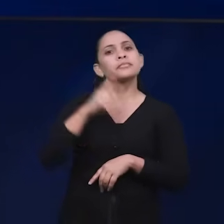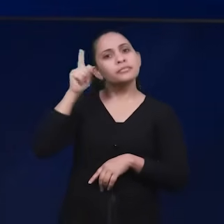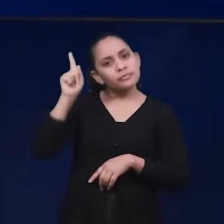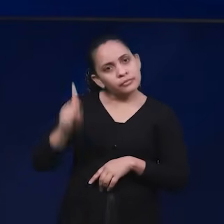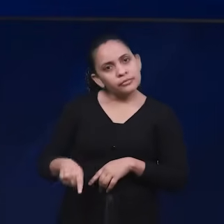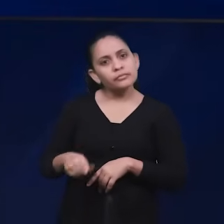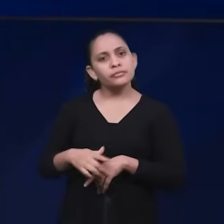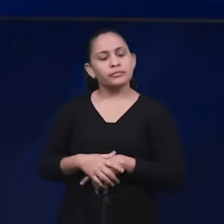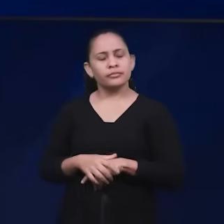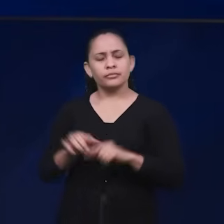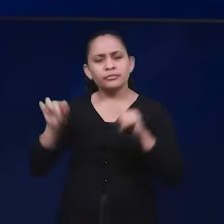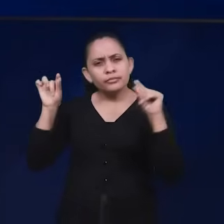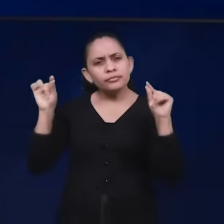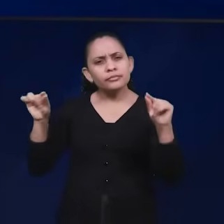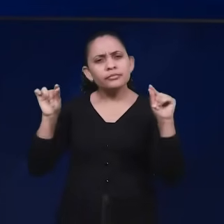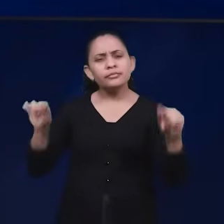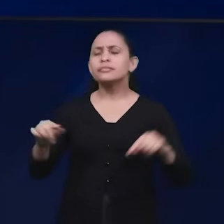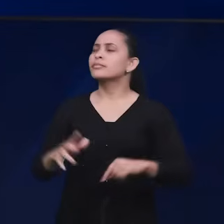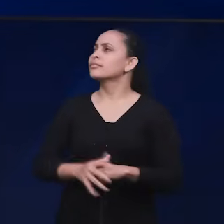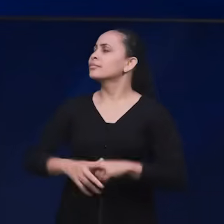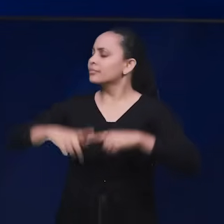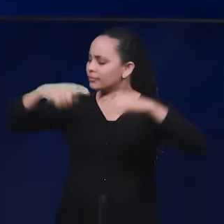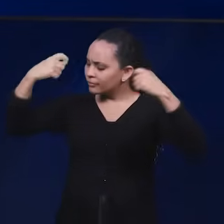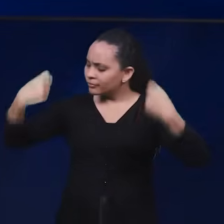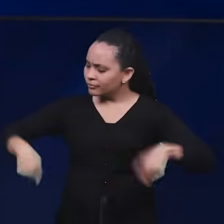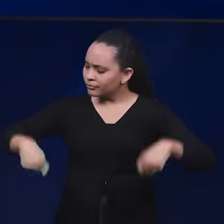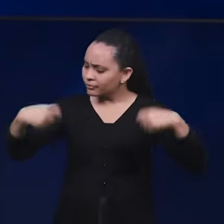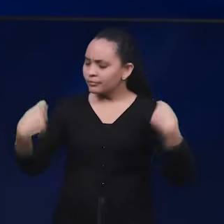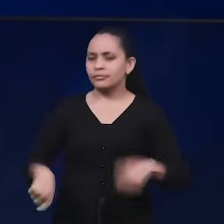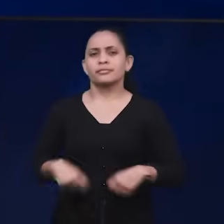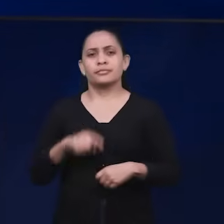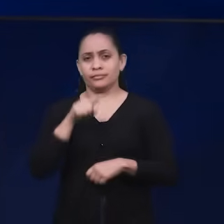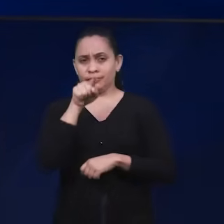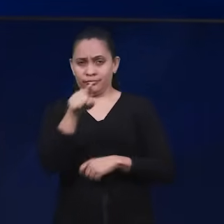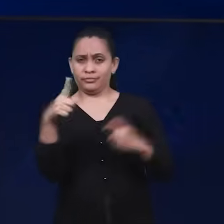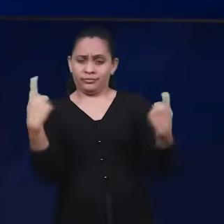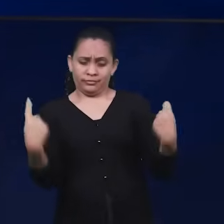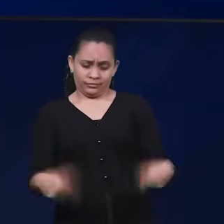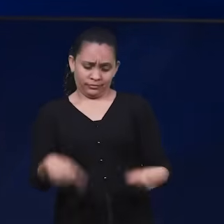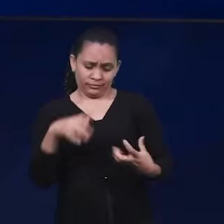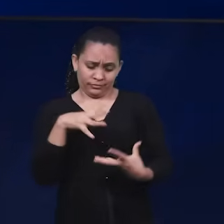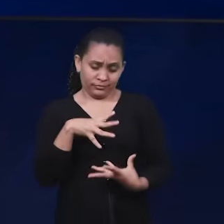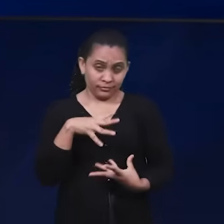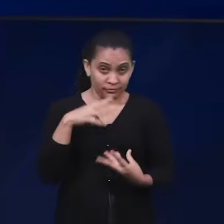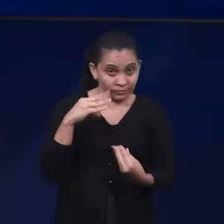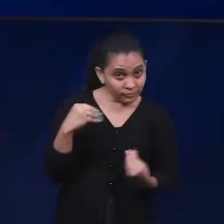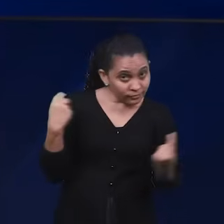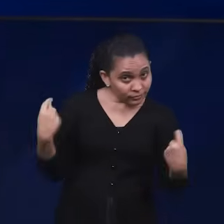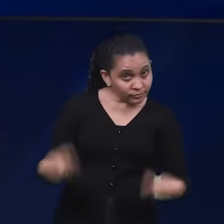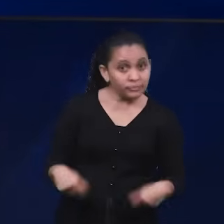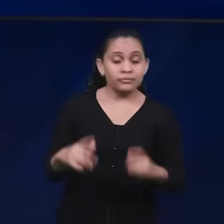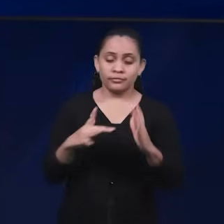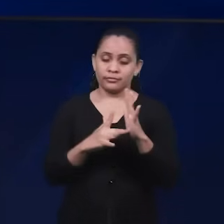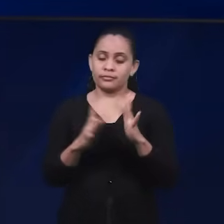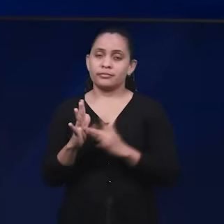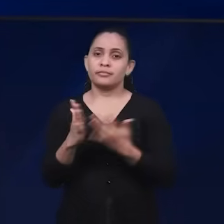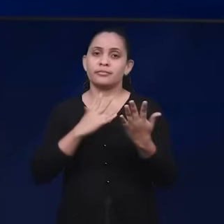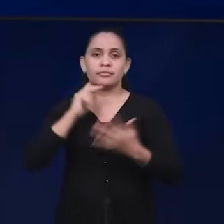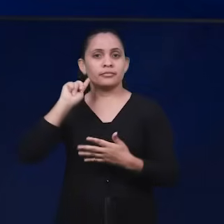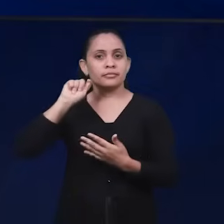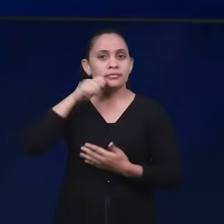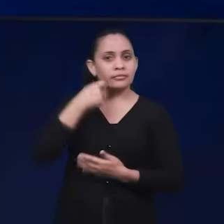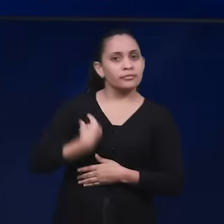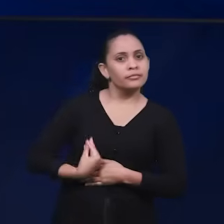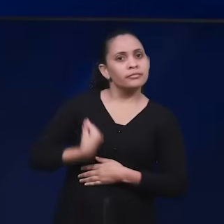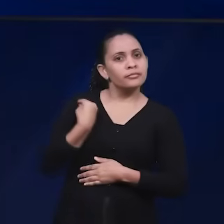é aquilo que o homem precisa. Você precisa de alimento para a alma? Ele é o pão da vida.